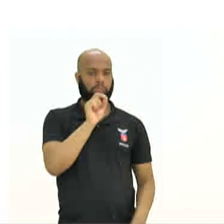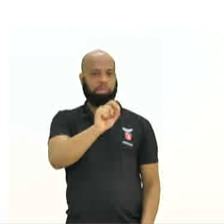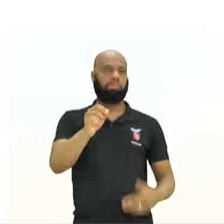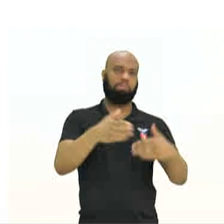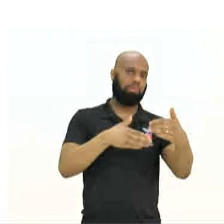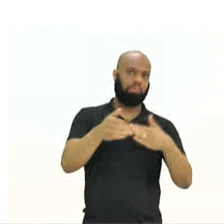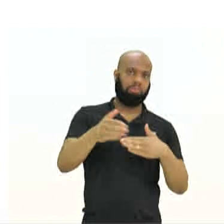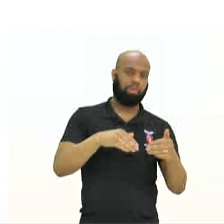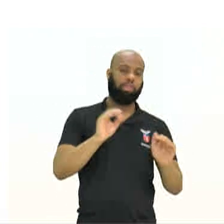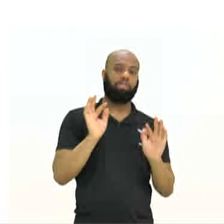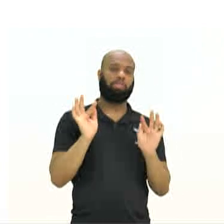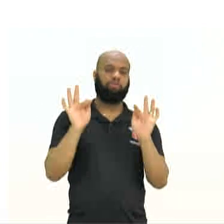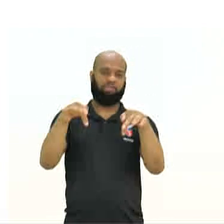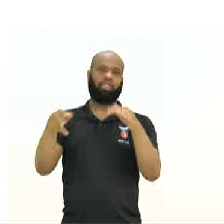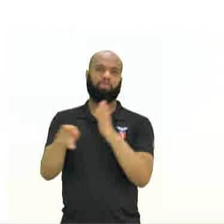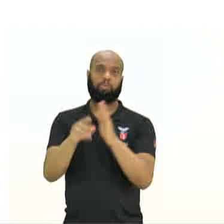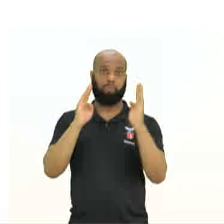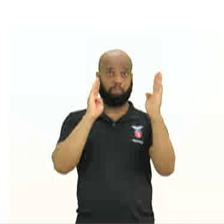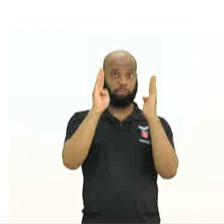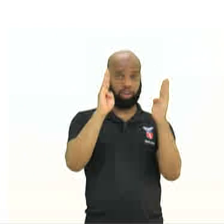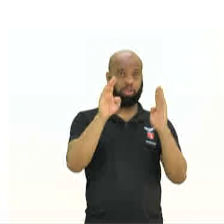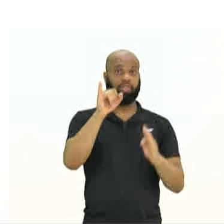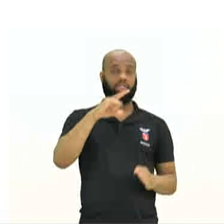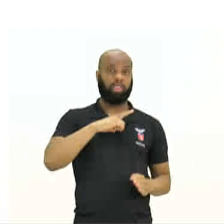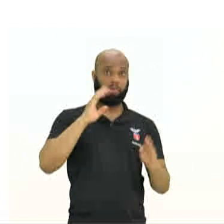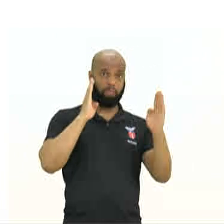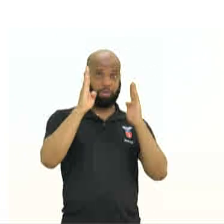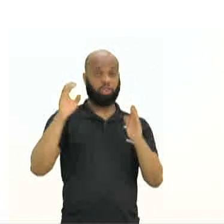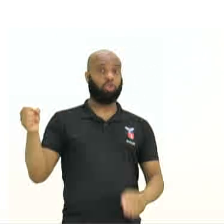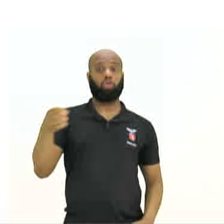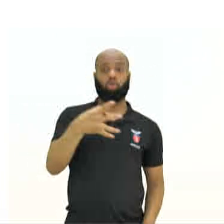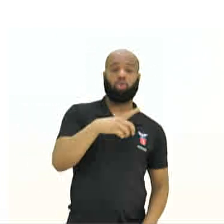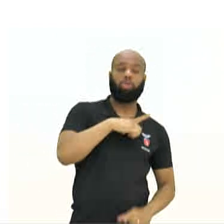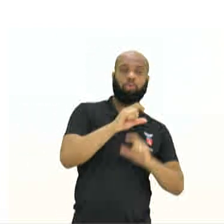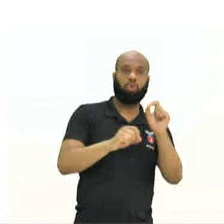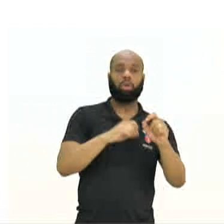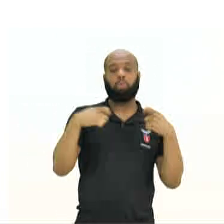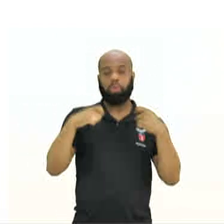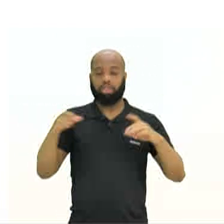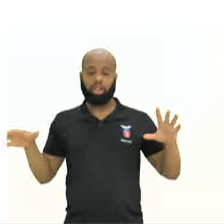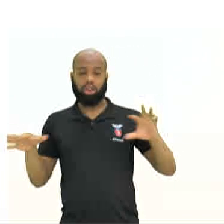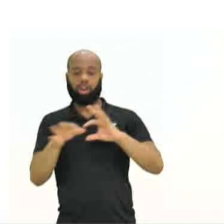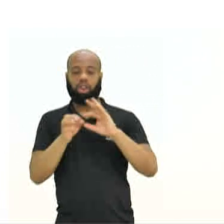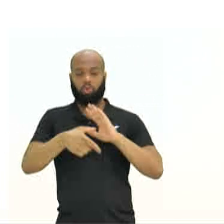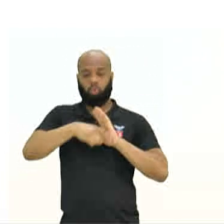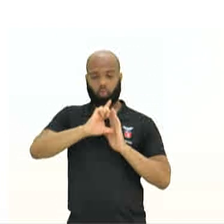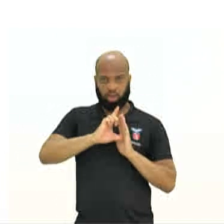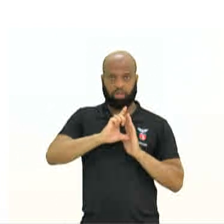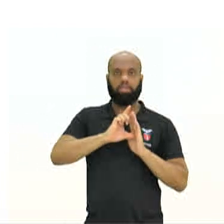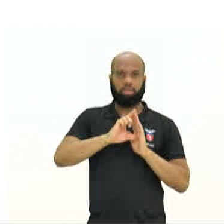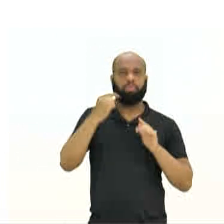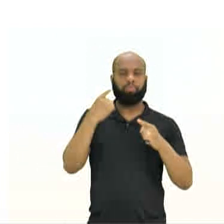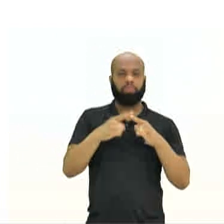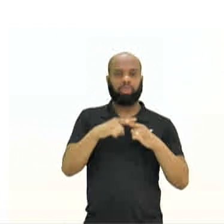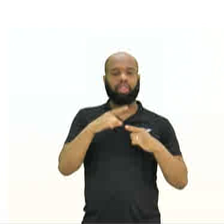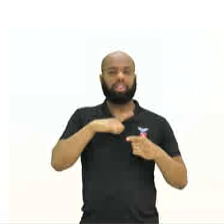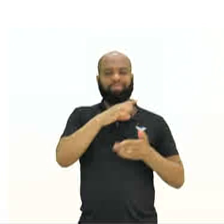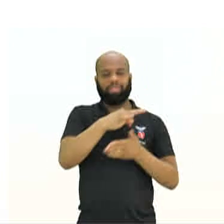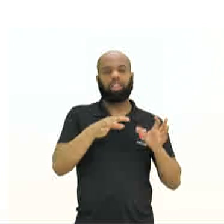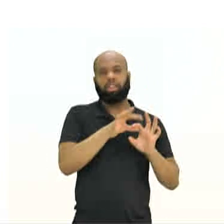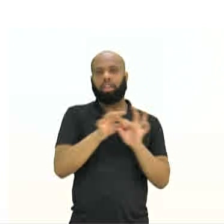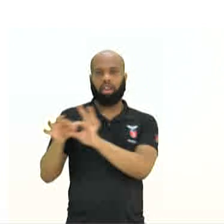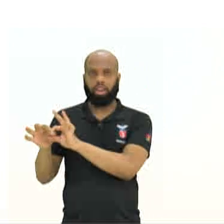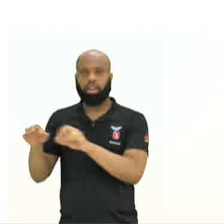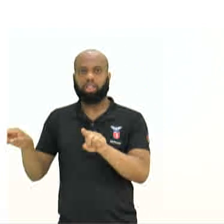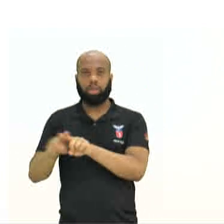qualquer fecha um período, beleza? Então, toda vez que eu tenho um período novo, esse período tem que se ligar com o anterior para o nosso texto ficar coeso. E aí